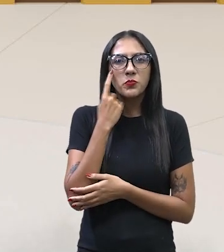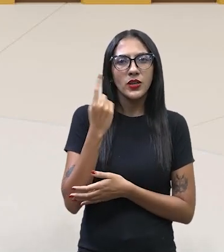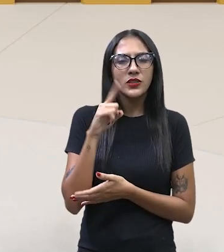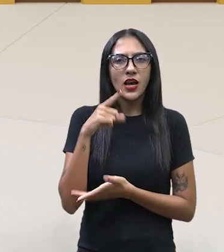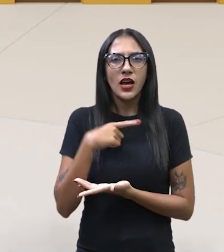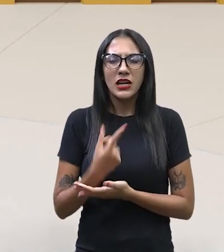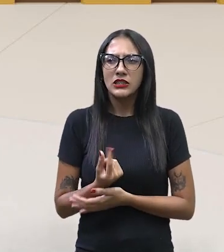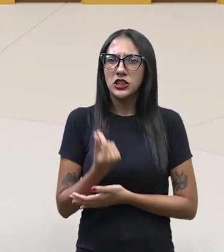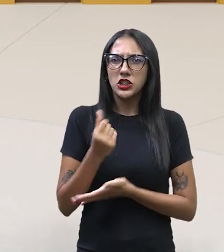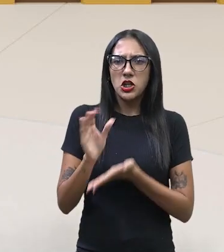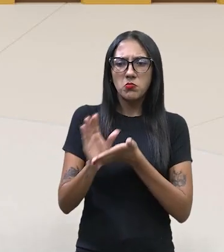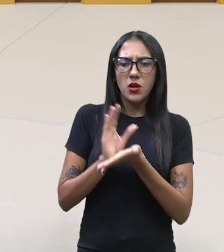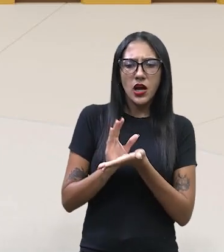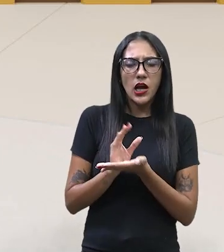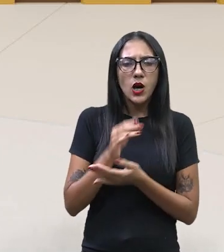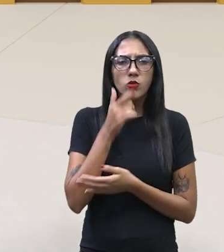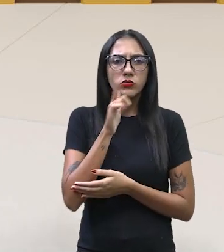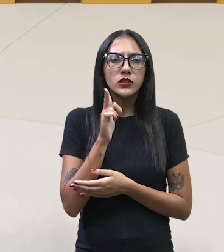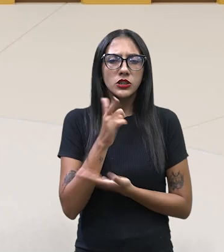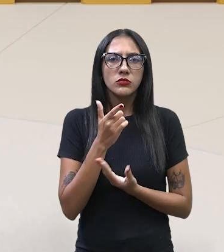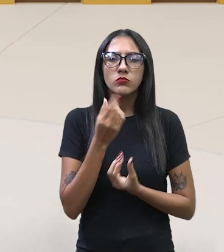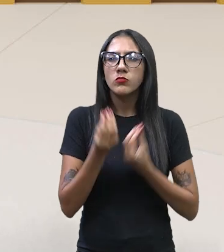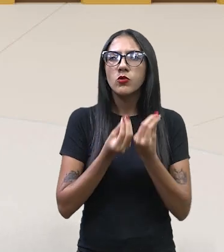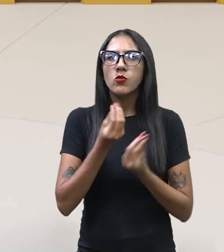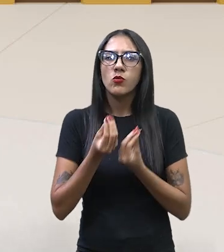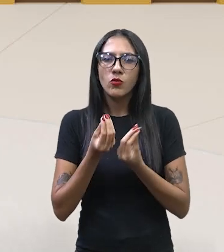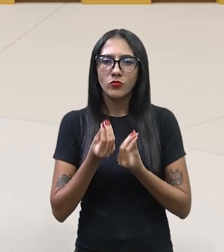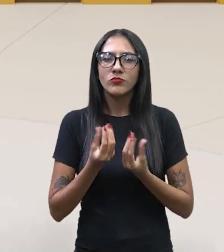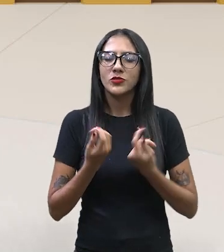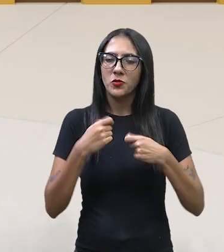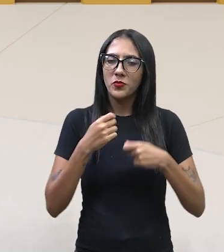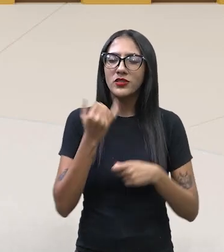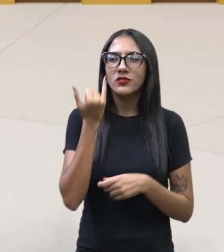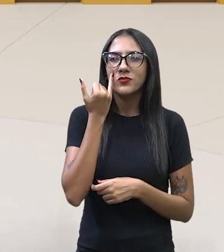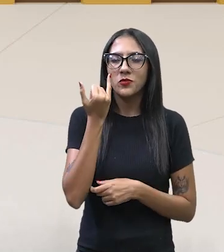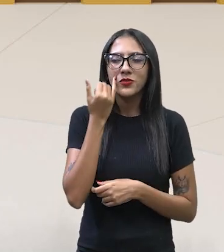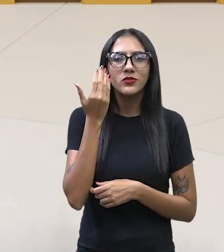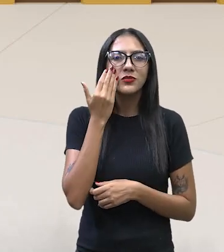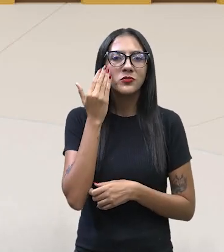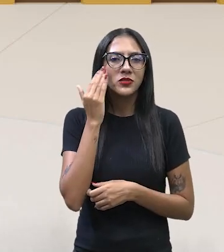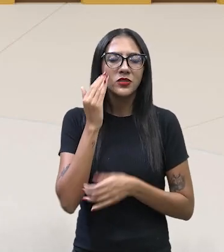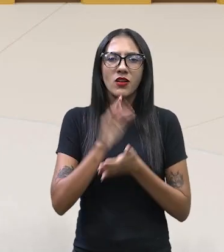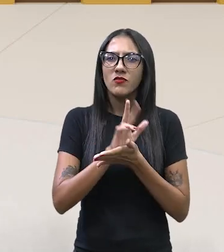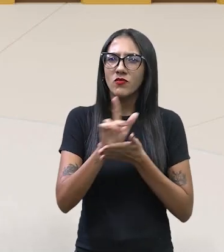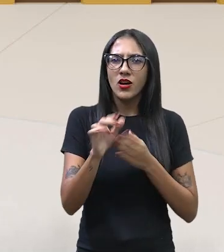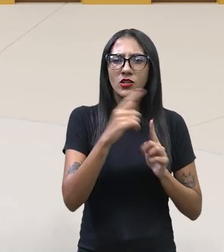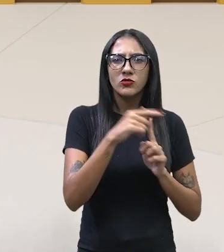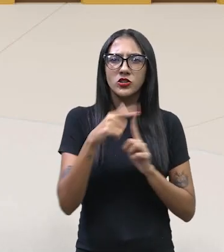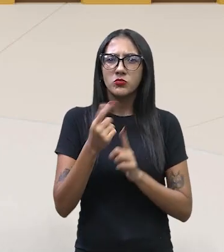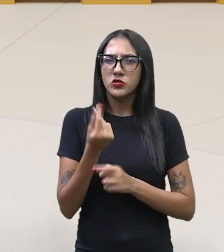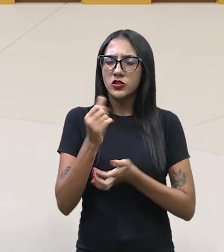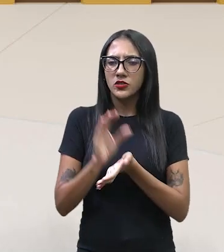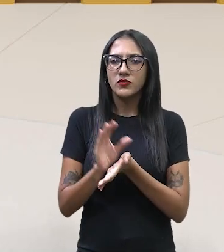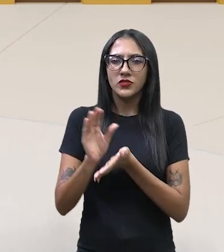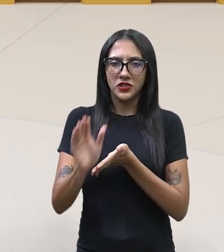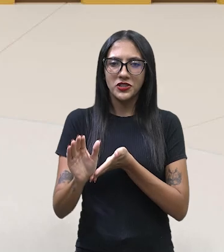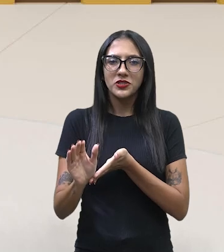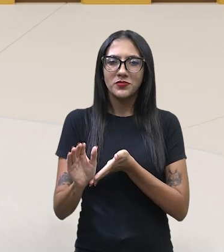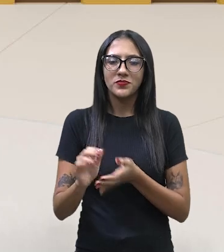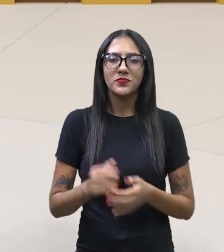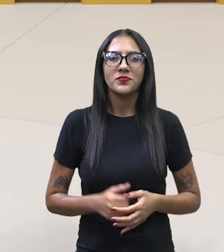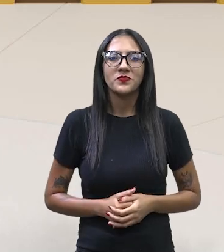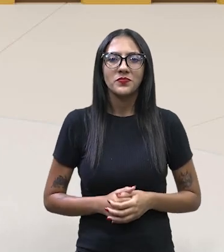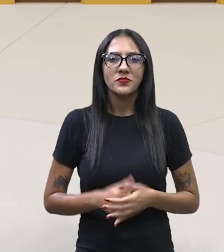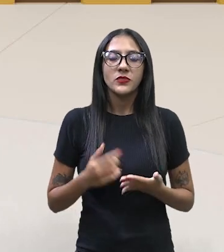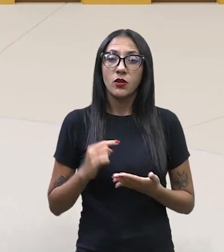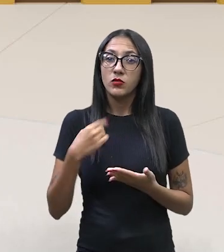lucro, o que eu faço com esse lucro, né? É importante saber. E aí tem várias espécies de investimento, né, professora? Vários tipos aí de investimentos, não tem? Isso mesmo.